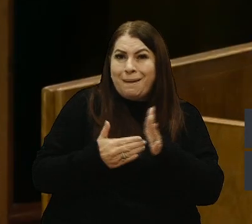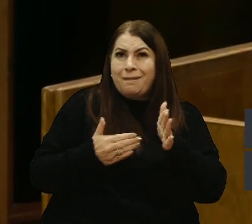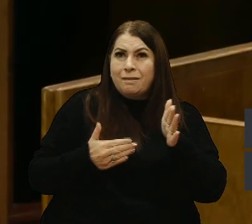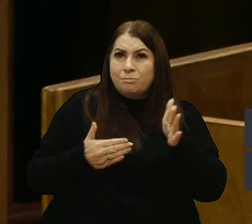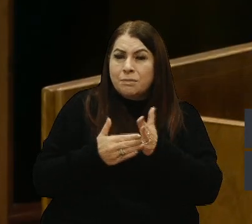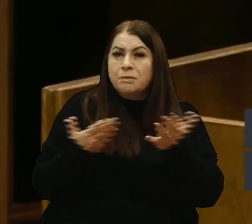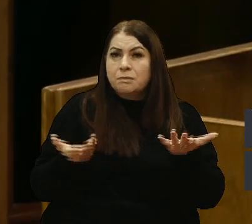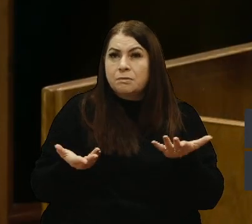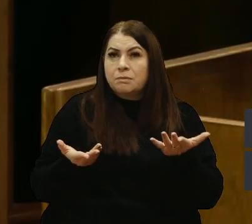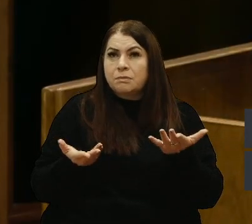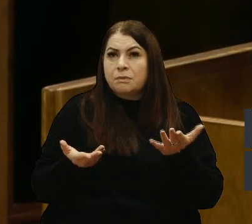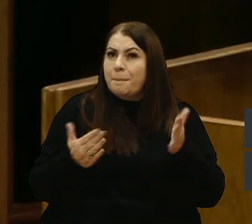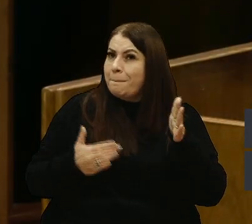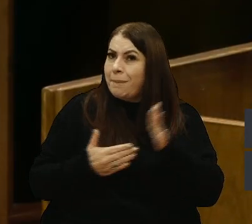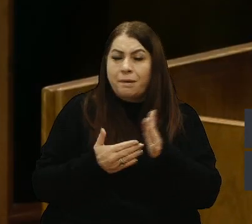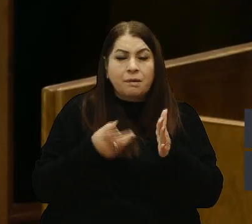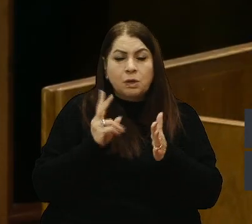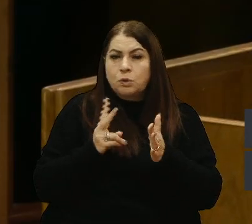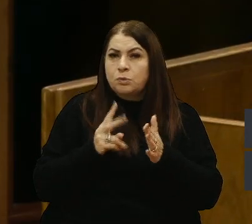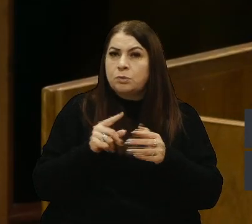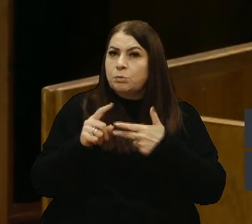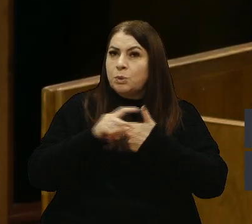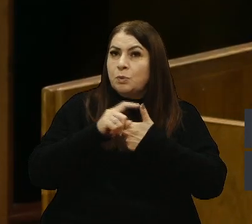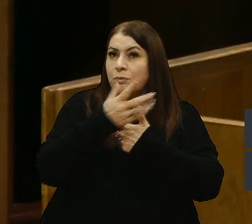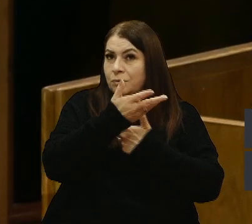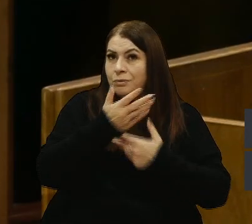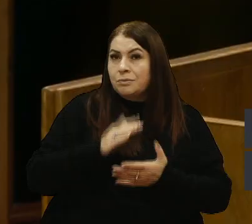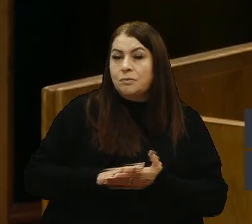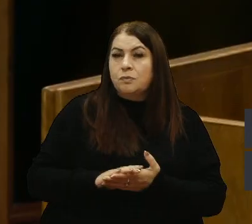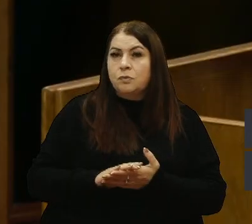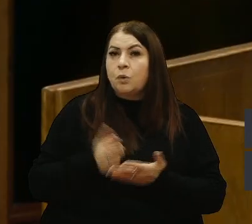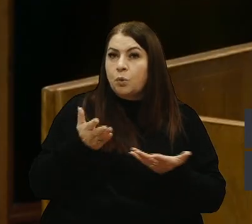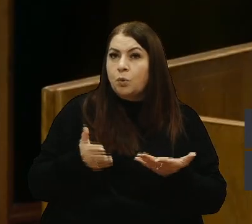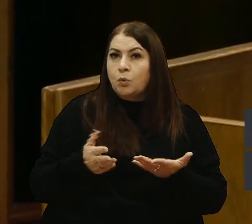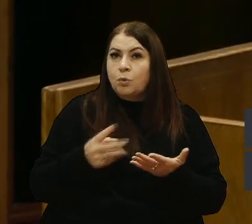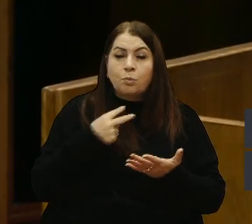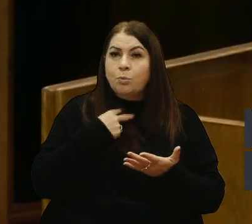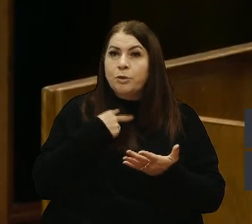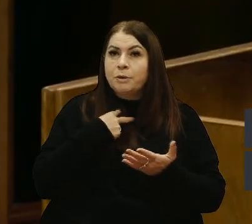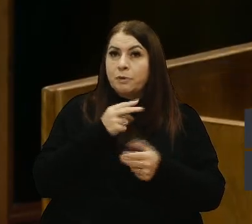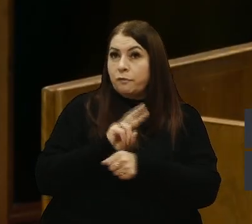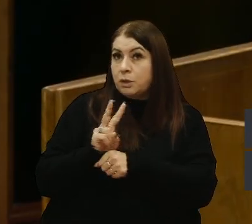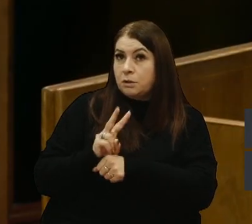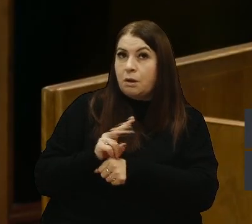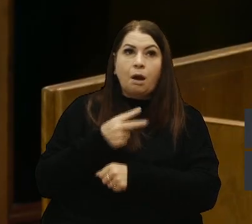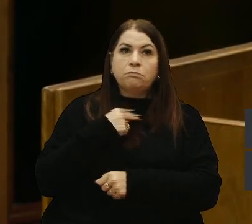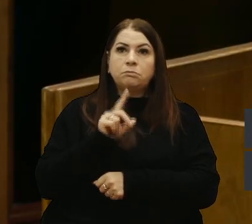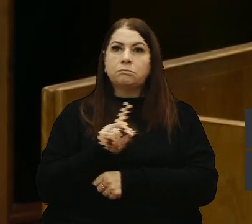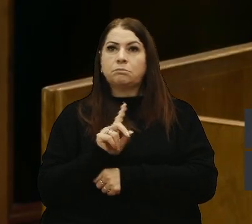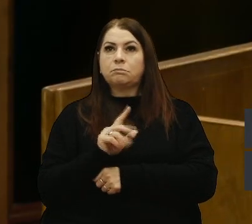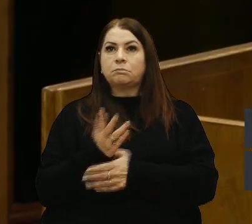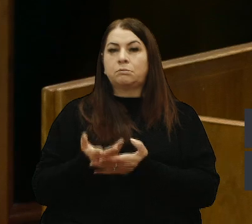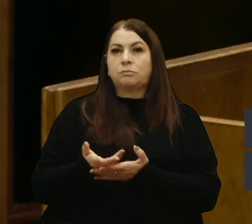barrados pelo executivo. Hoje nós não podemos fiscalizar porque não pode.